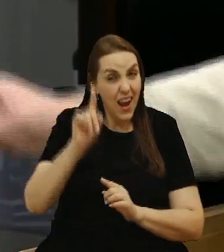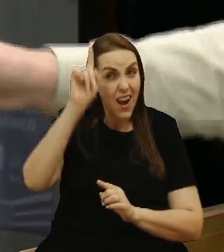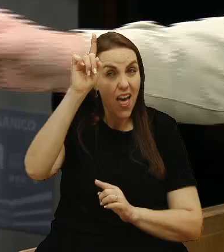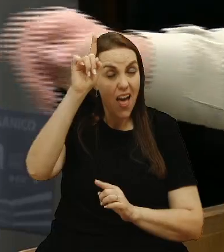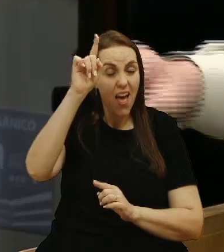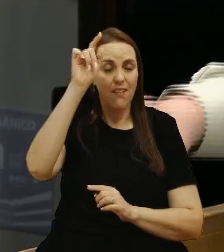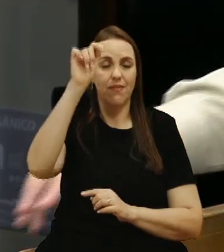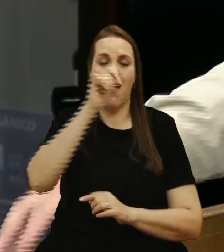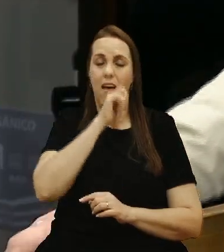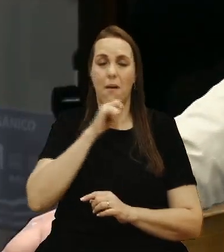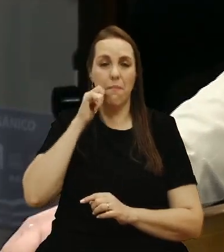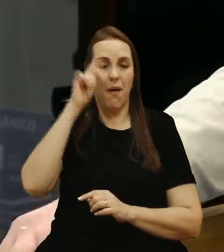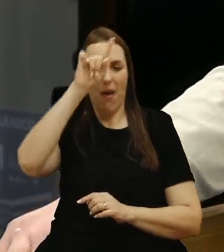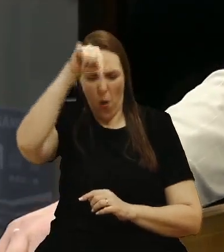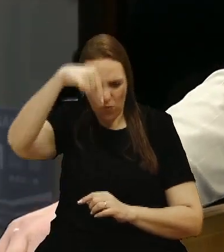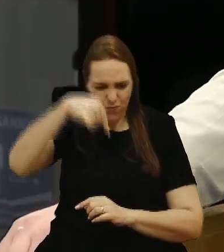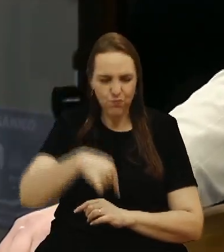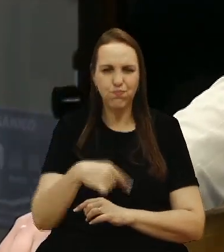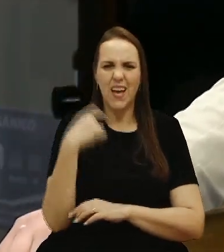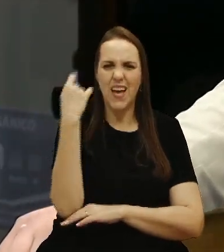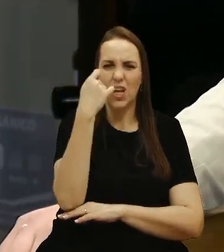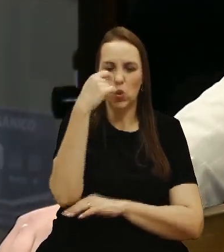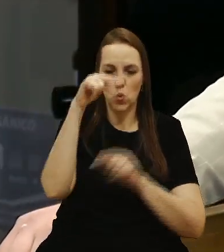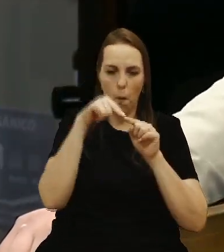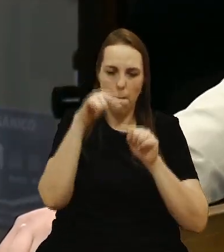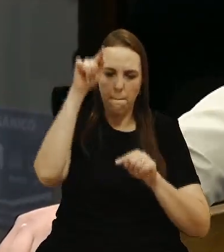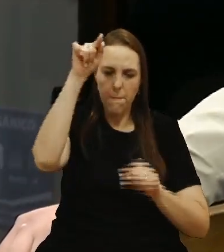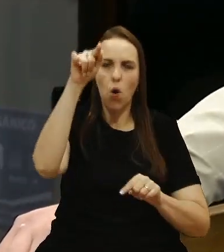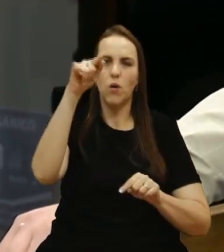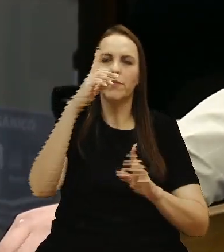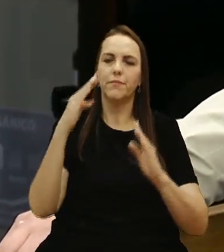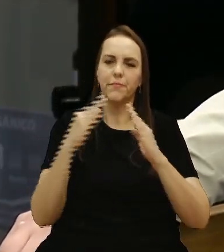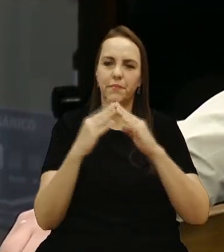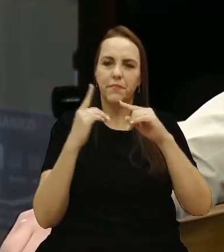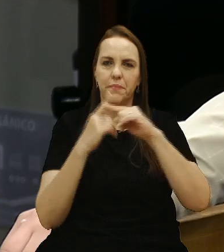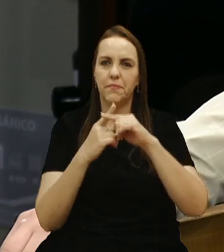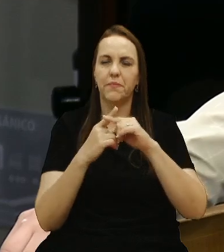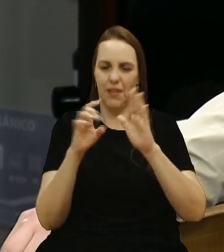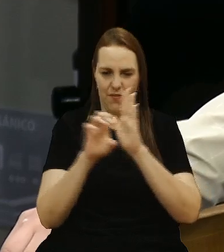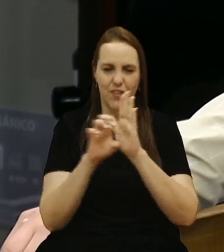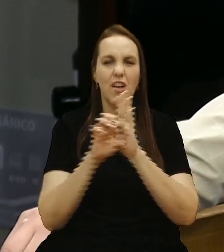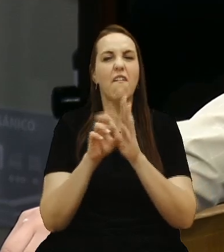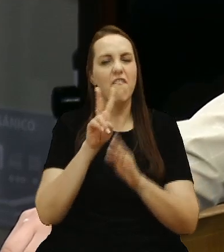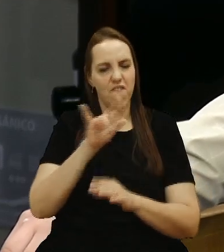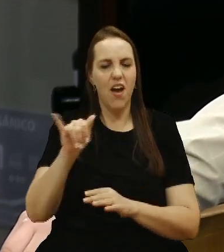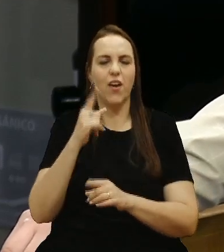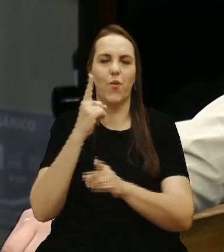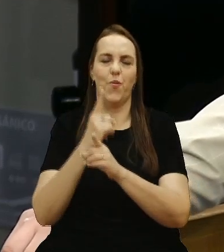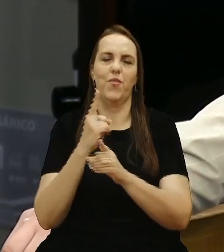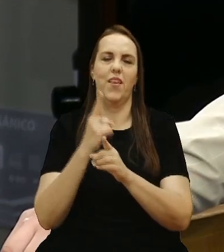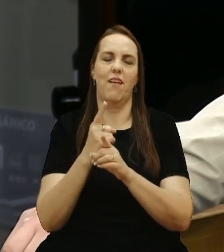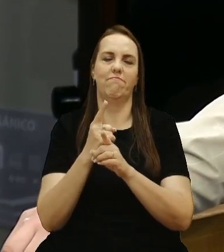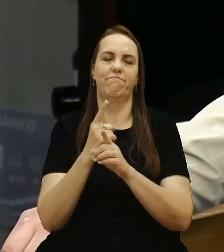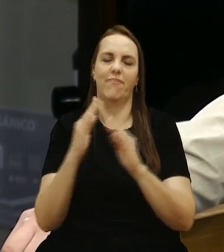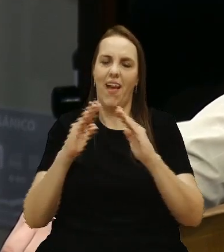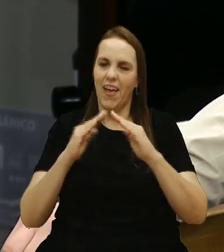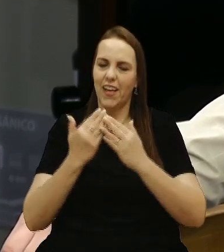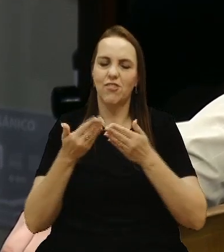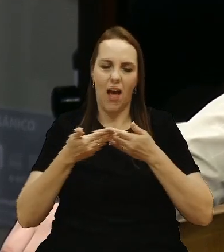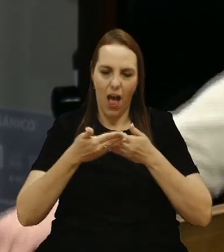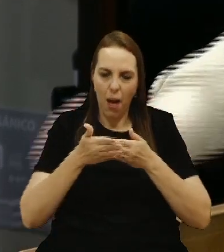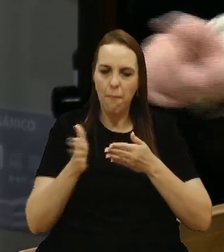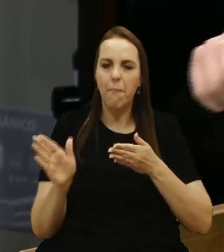ou ele for no Chuí, no extremo do Rio Grande do Sul, ele vai encontrar uma igreja evangélica com portas abertas, onde lá vai ter um pastor que ele diz que está